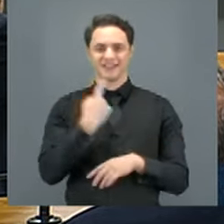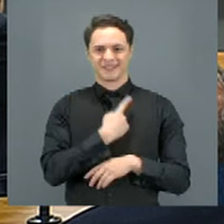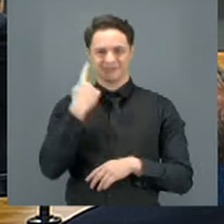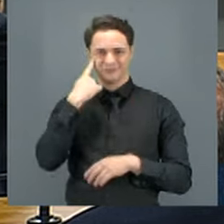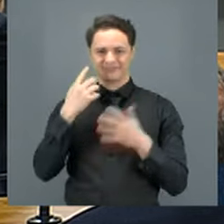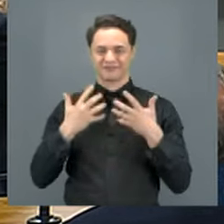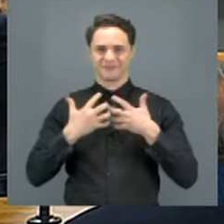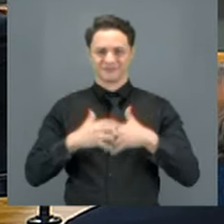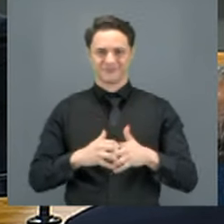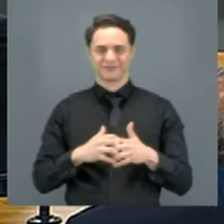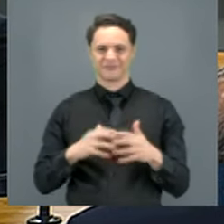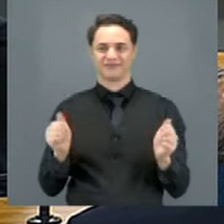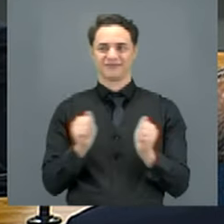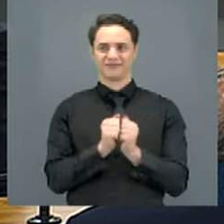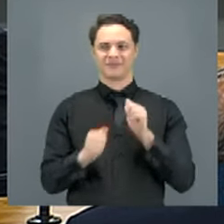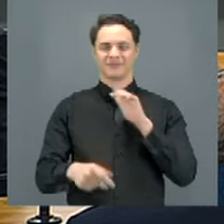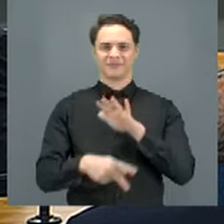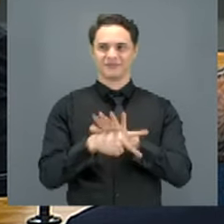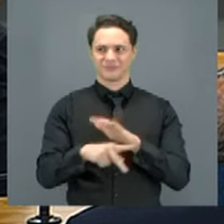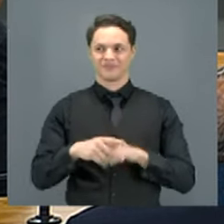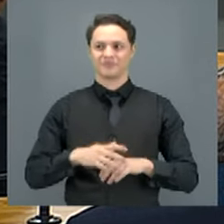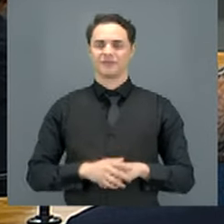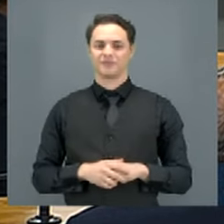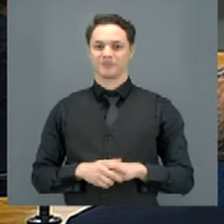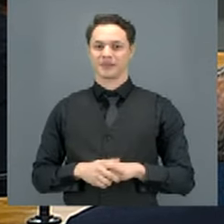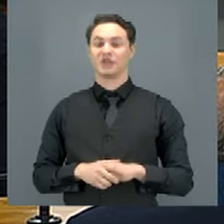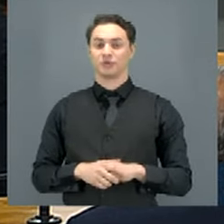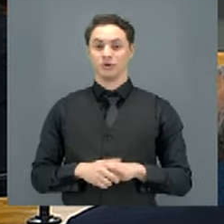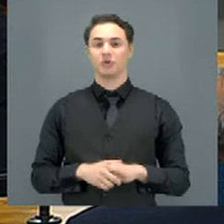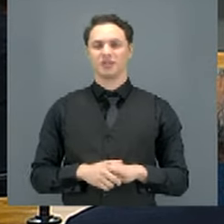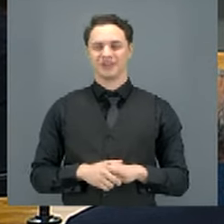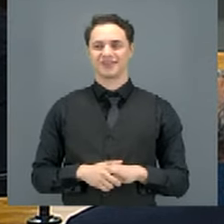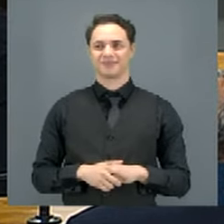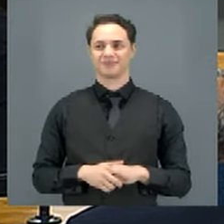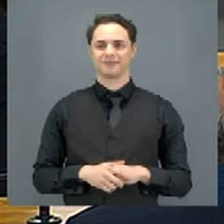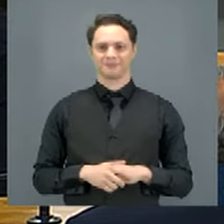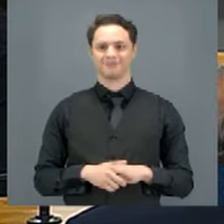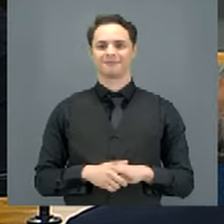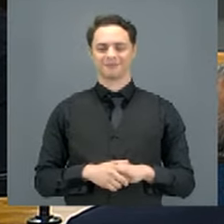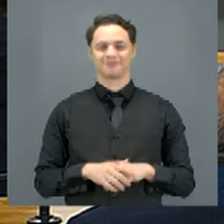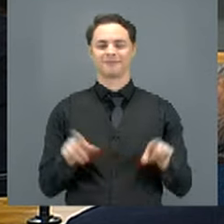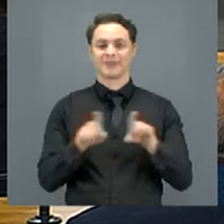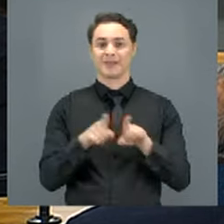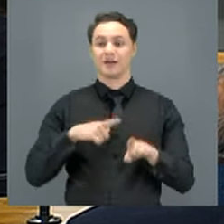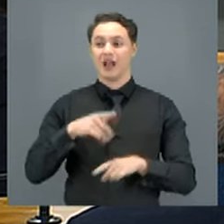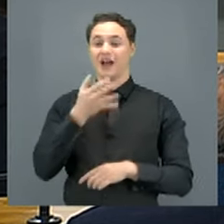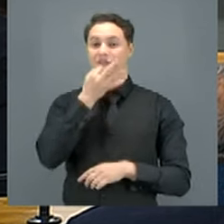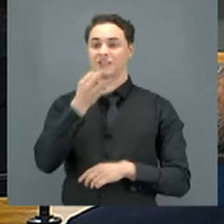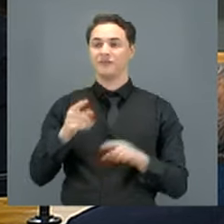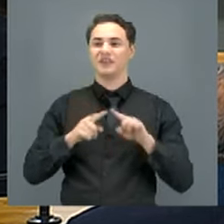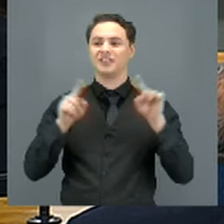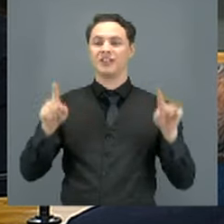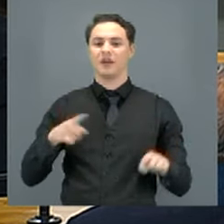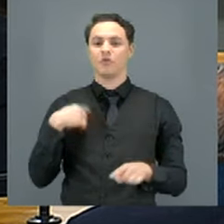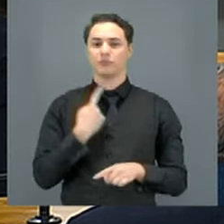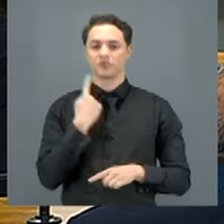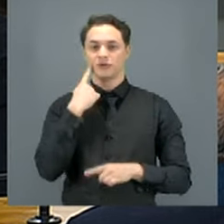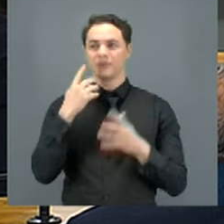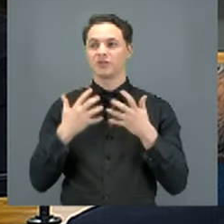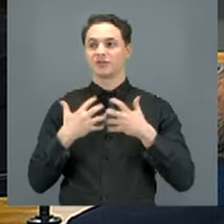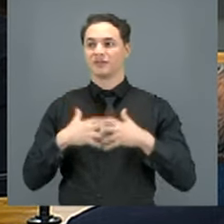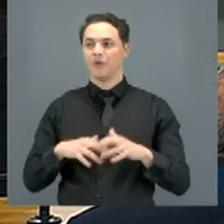uma parte do Brasil que não conhece essa realidade, a gente possa produzir um relatório e sugestões